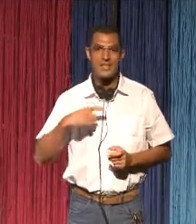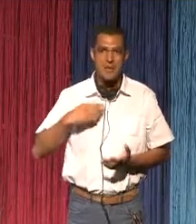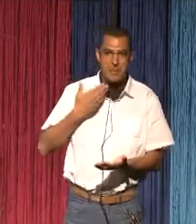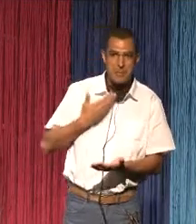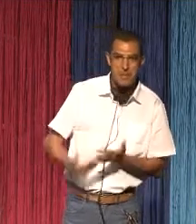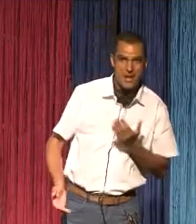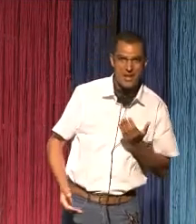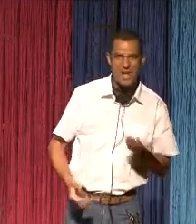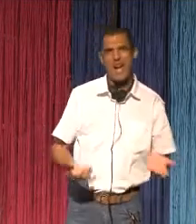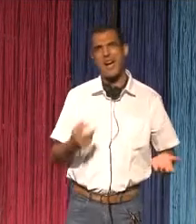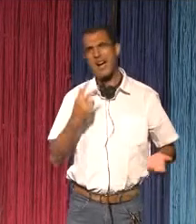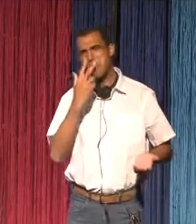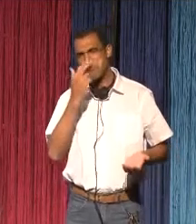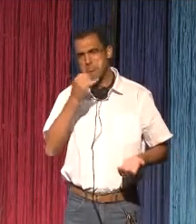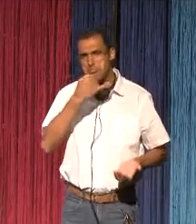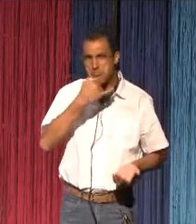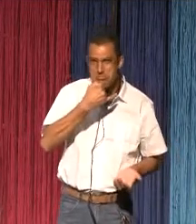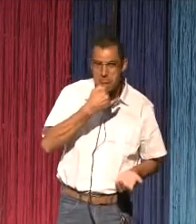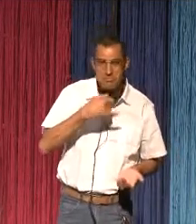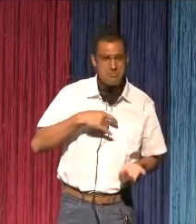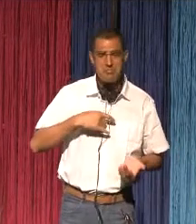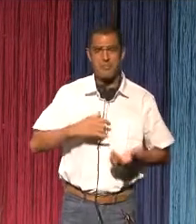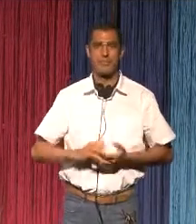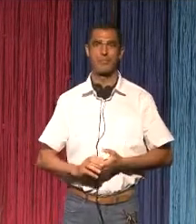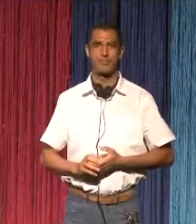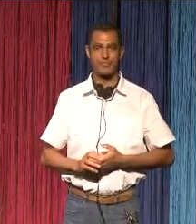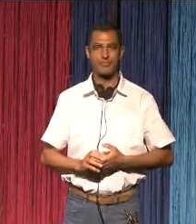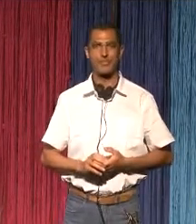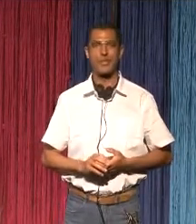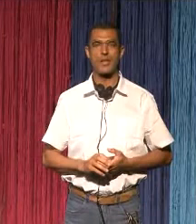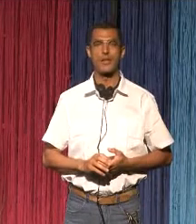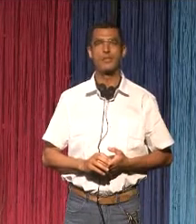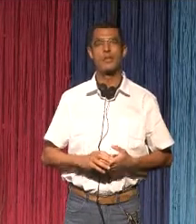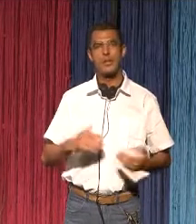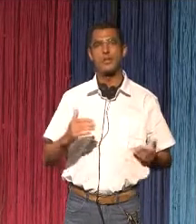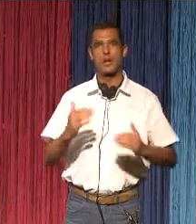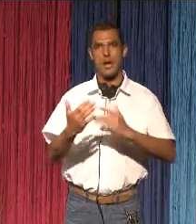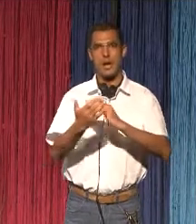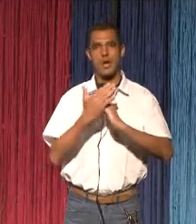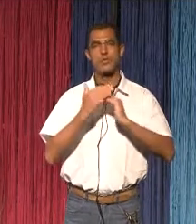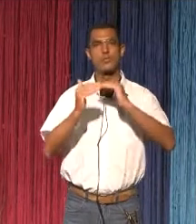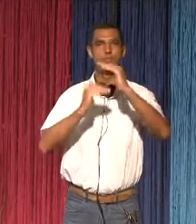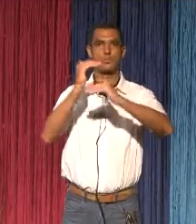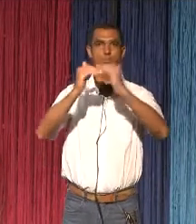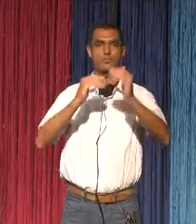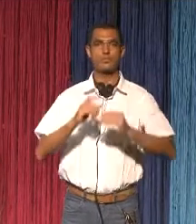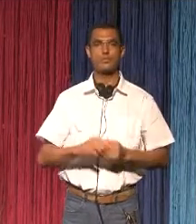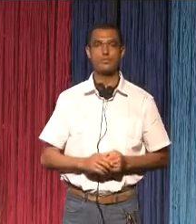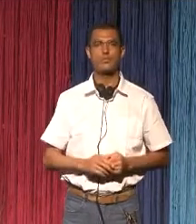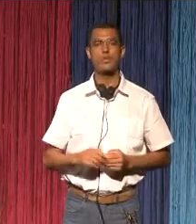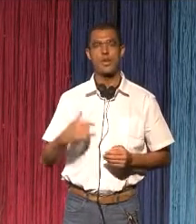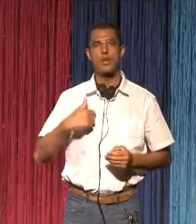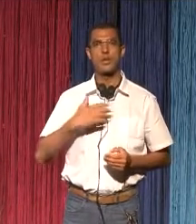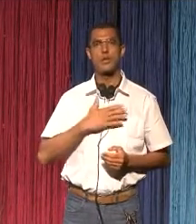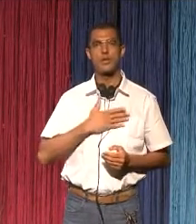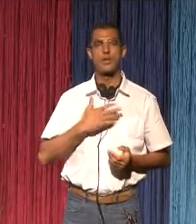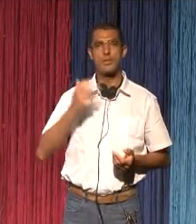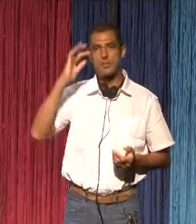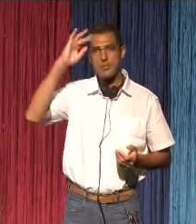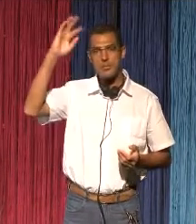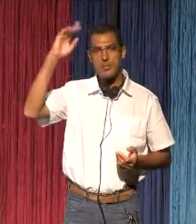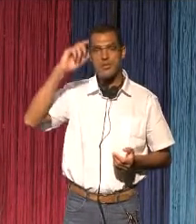ao outro e coisas por aí, né? Então, desenvolvimento cognitivo, né? Eu gosto muito de